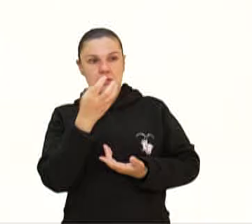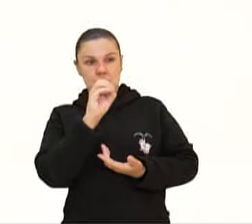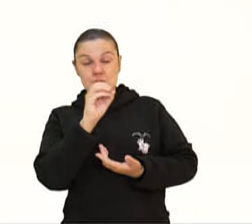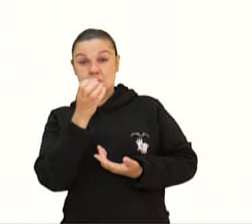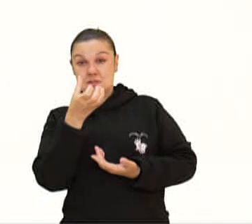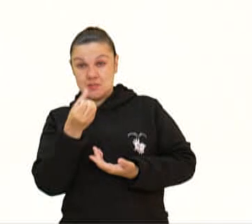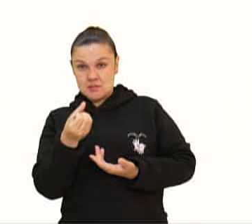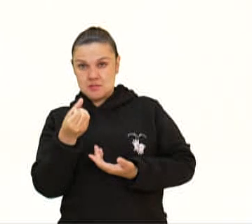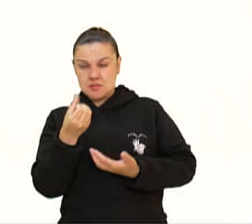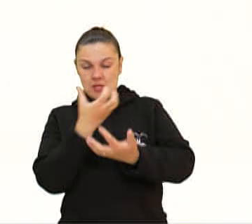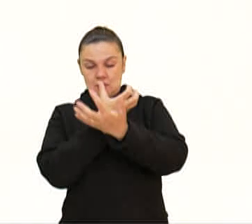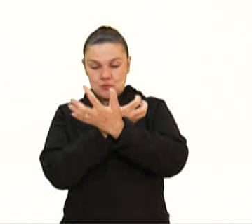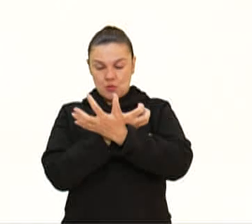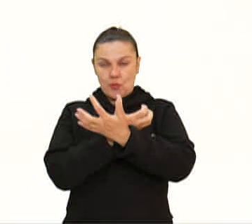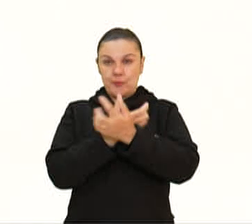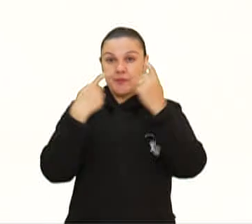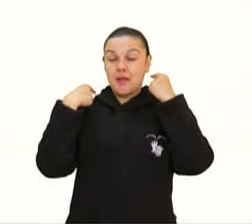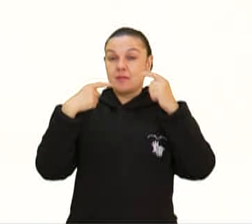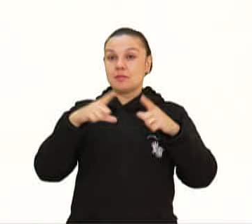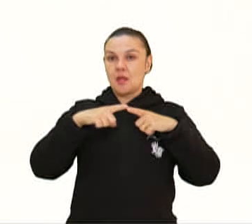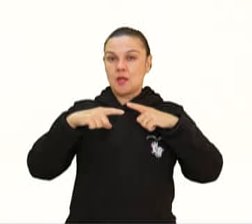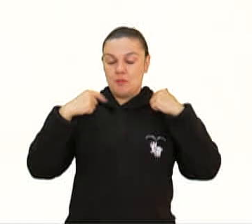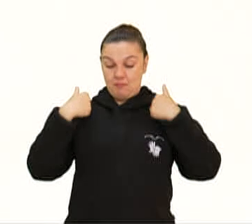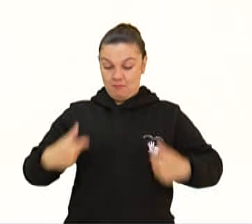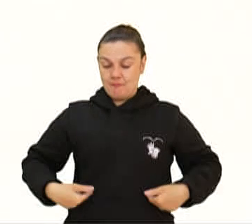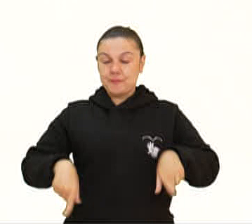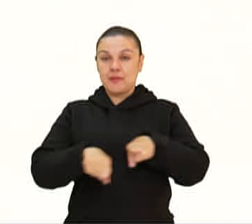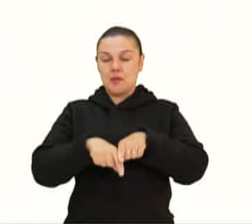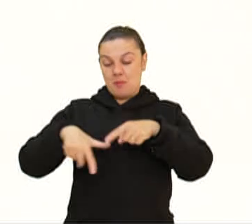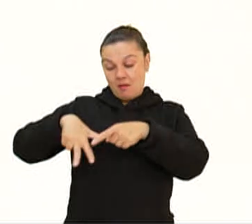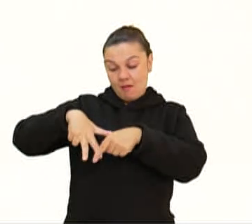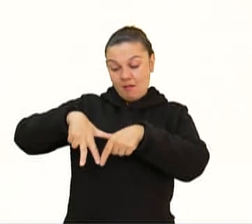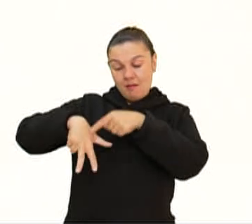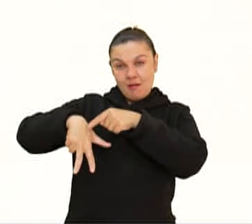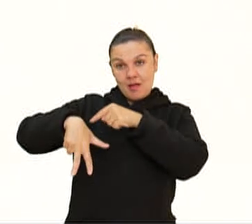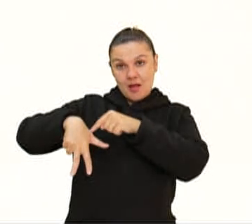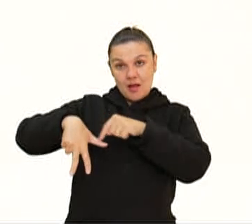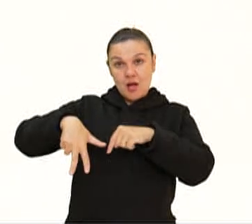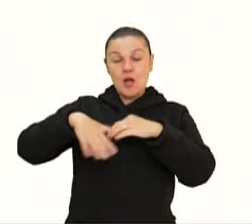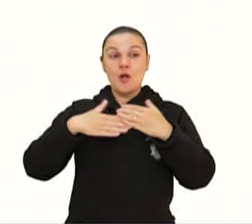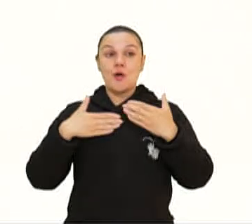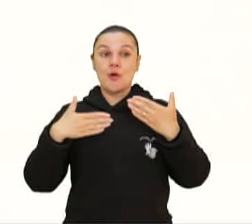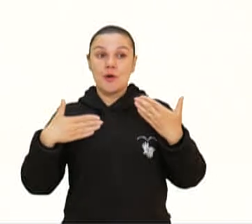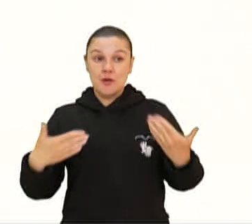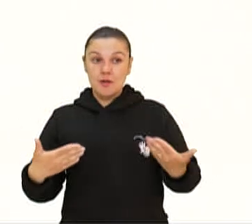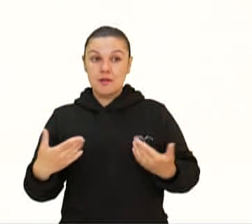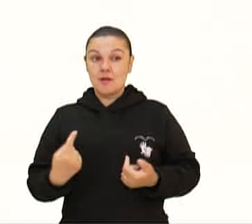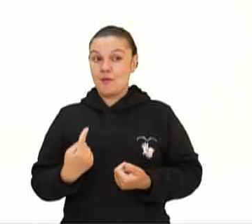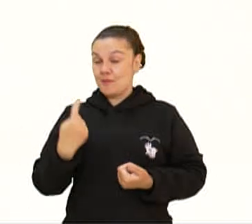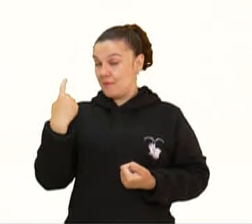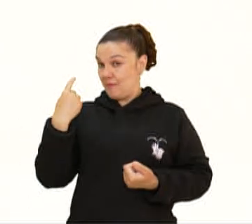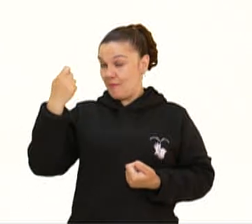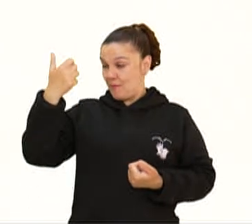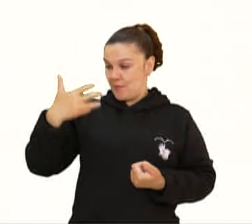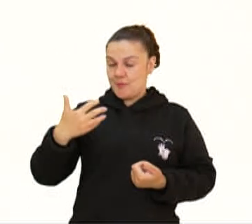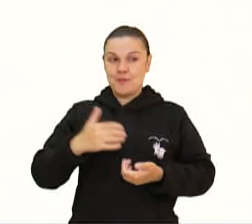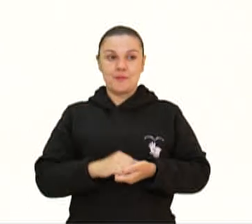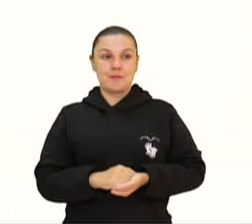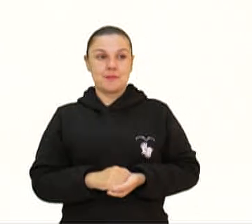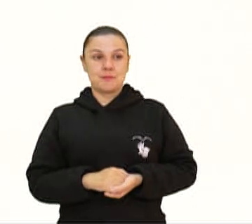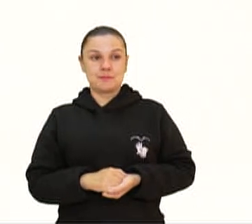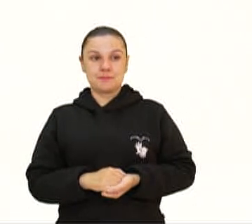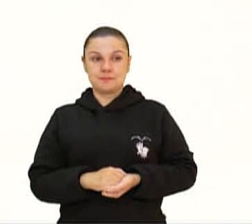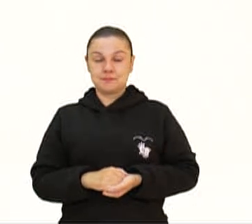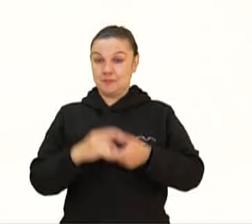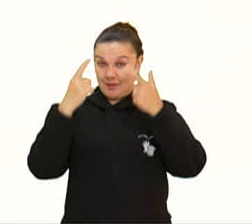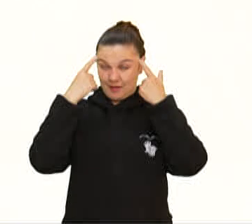ossos, formando o esqueleto axial e apendicular. Dos ossos abaixo, qual deles pertence ao esqueleto axial? Tá? A parte do